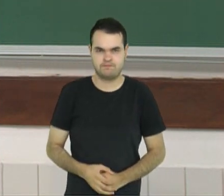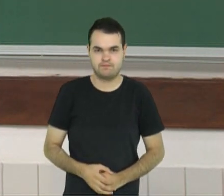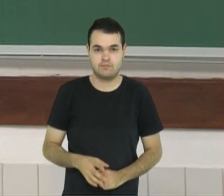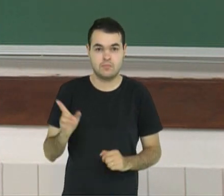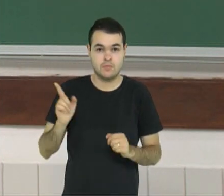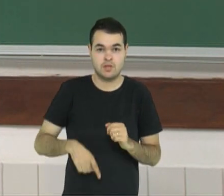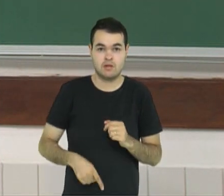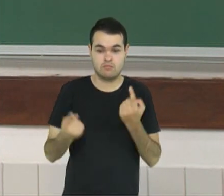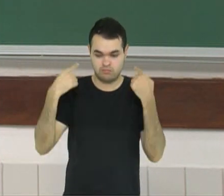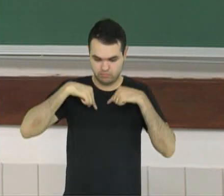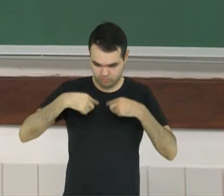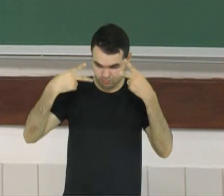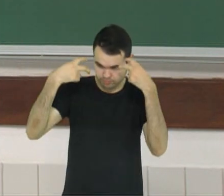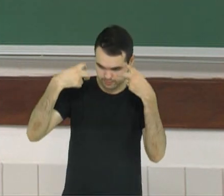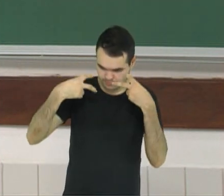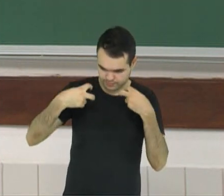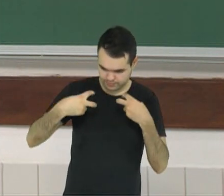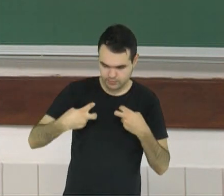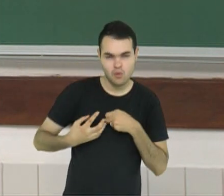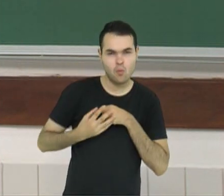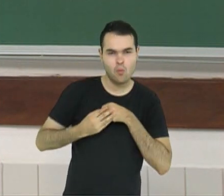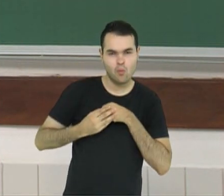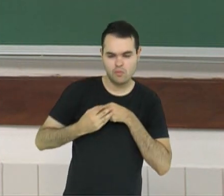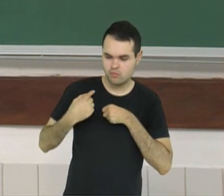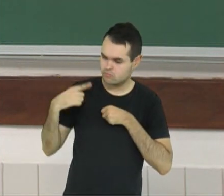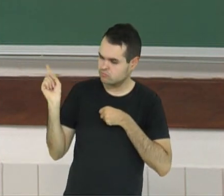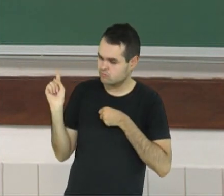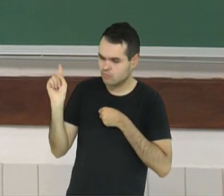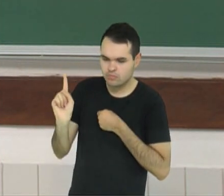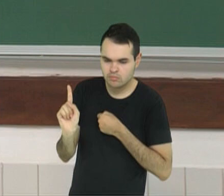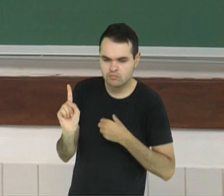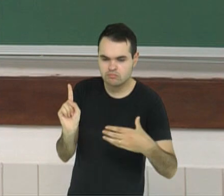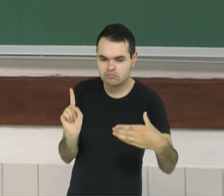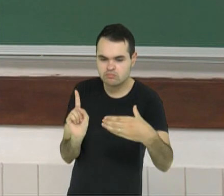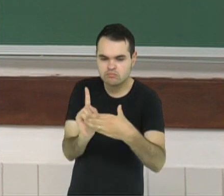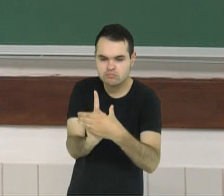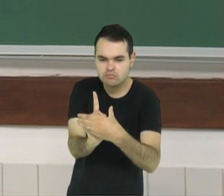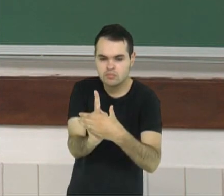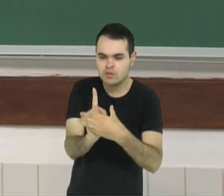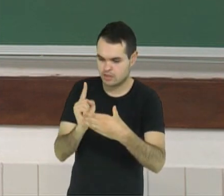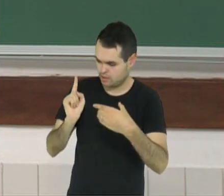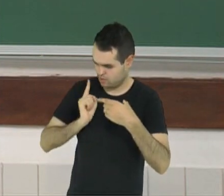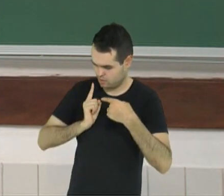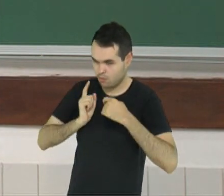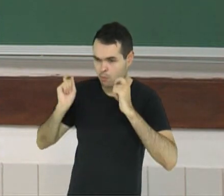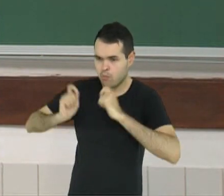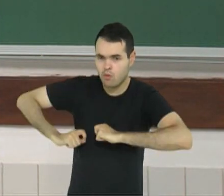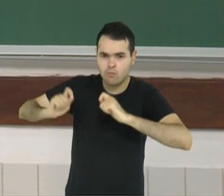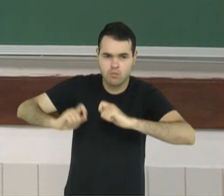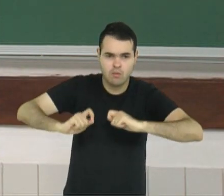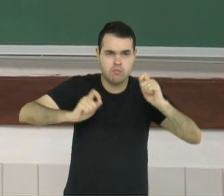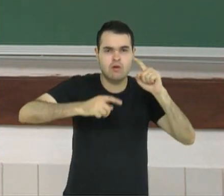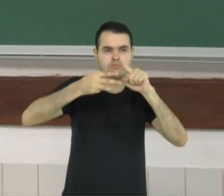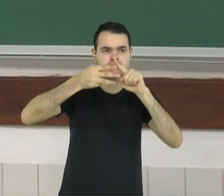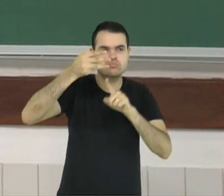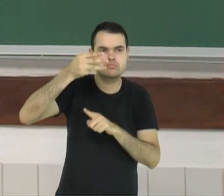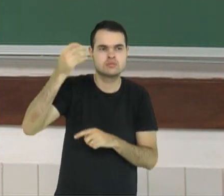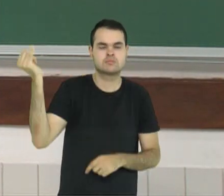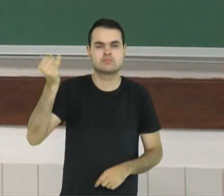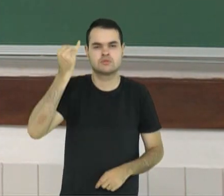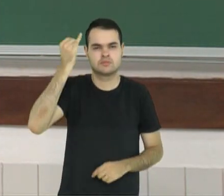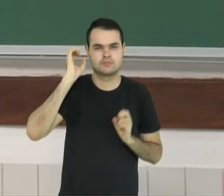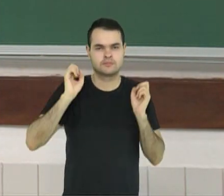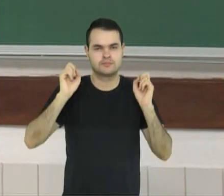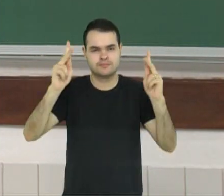conhecimento do eu. A pessoa ela sabe onde ela está no mundo e sabe as possibilidades que ela pode, através desses 3 elementos que são muito importantes.